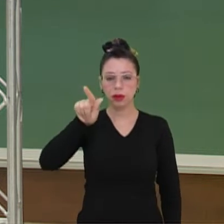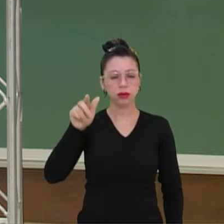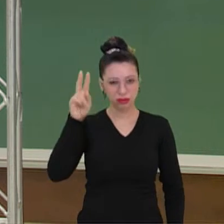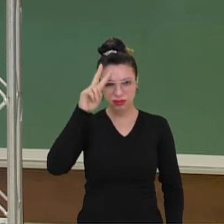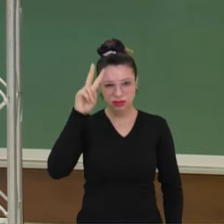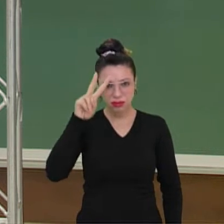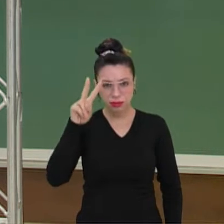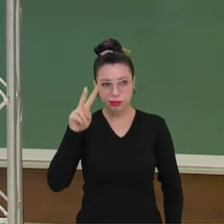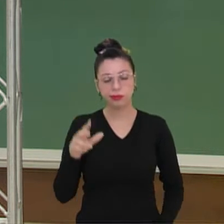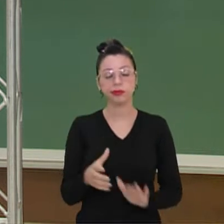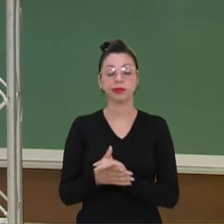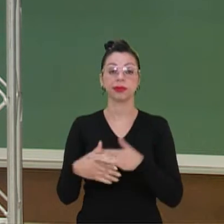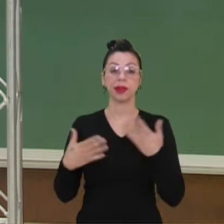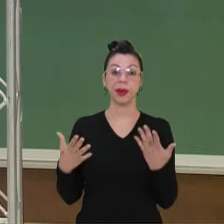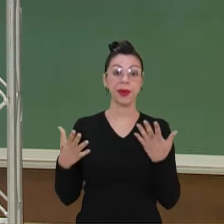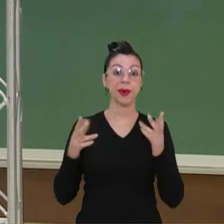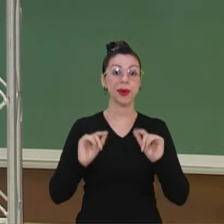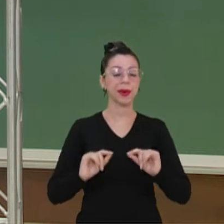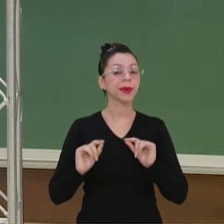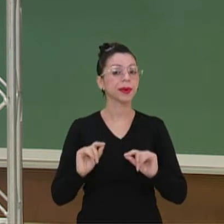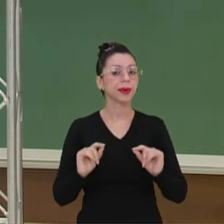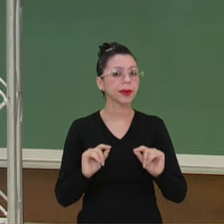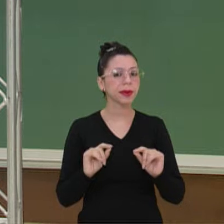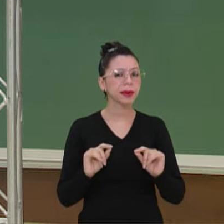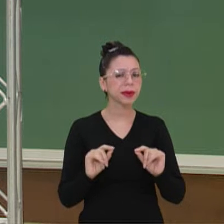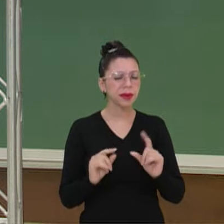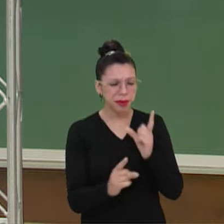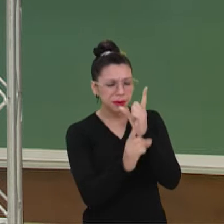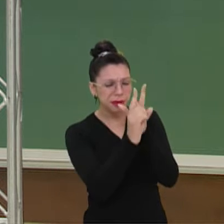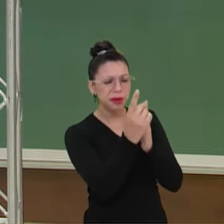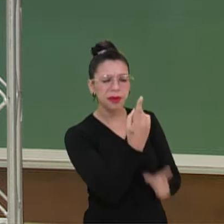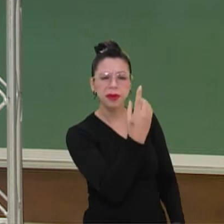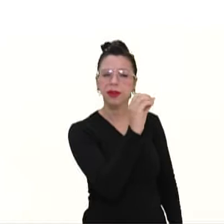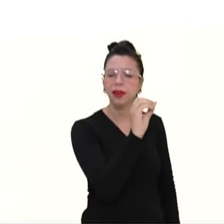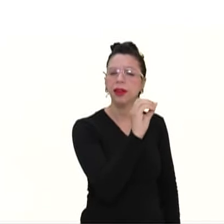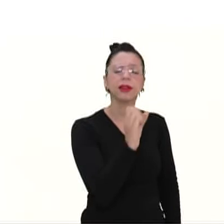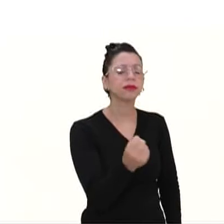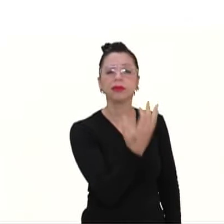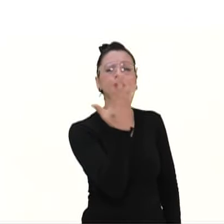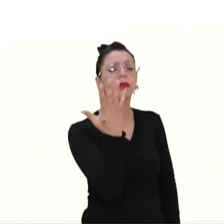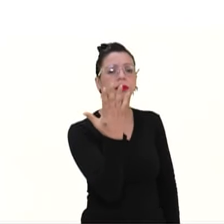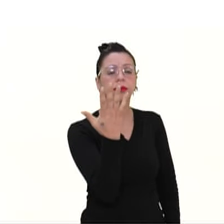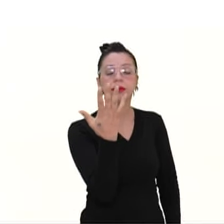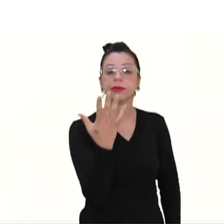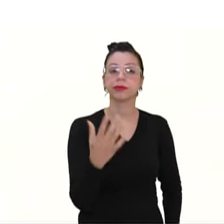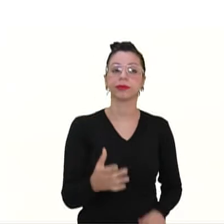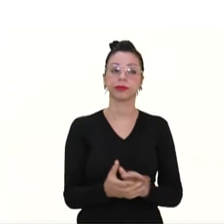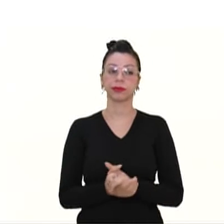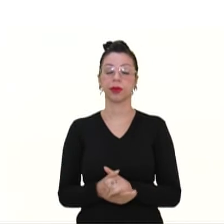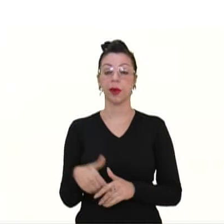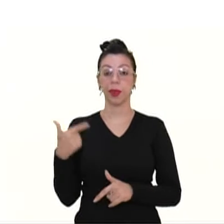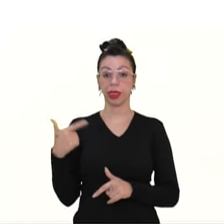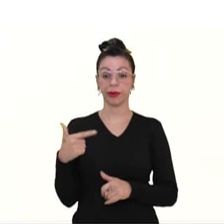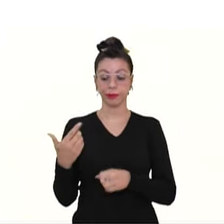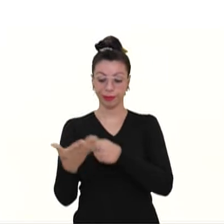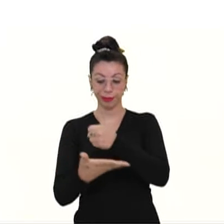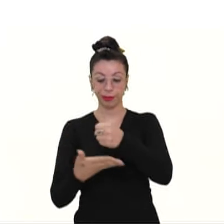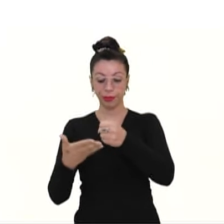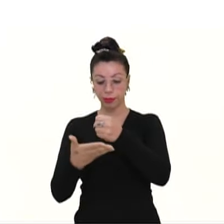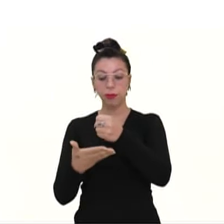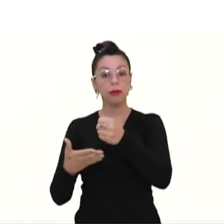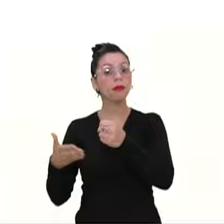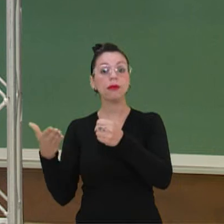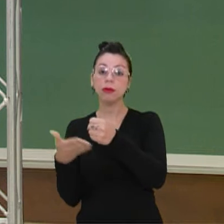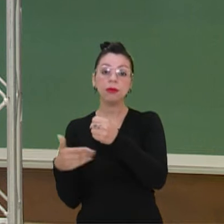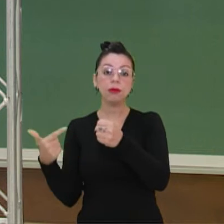acontece. Uau! Professor, da onde que apareceu aquele 10? Meu amiguinho, repare, não tem a base. Toda vez que não tem a